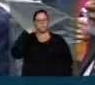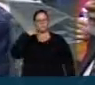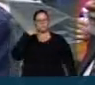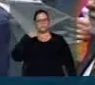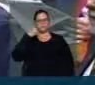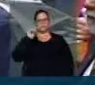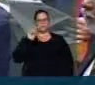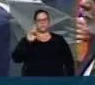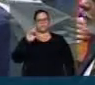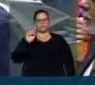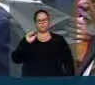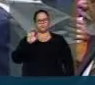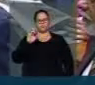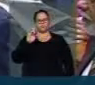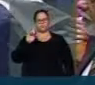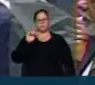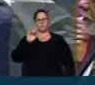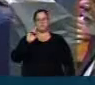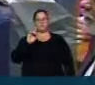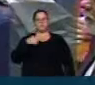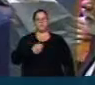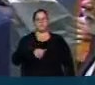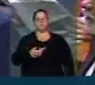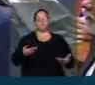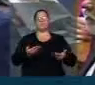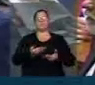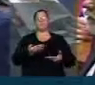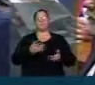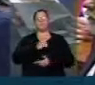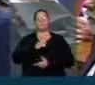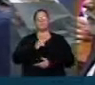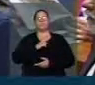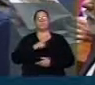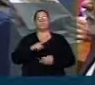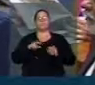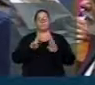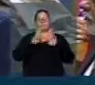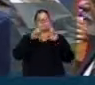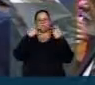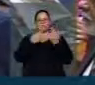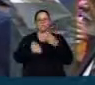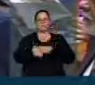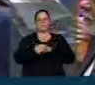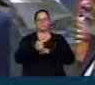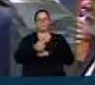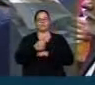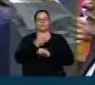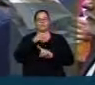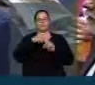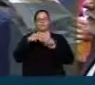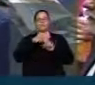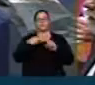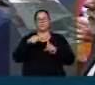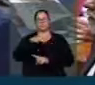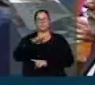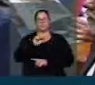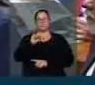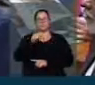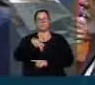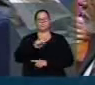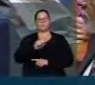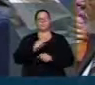Cardoso, e nós vamos ter hoje uma audiência às 19h30 com o senhor Jorge Messias,